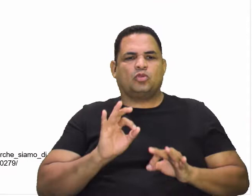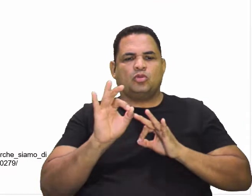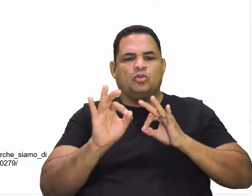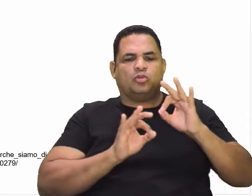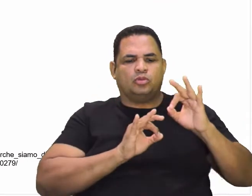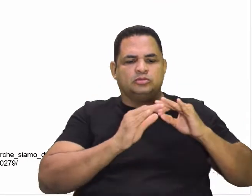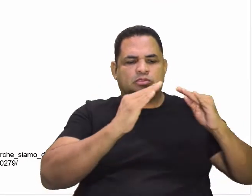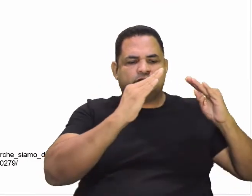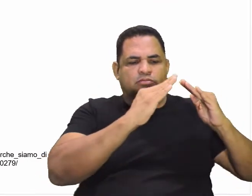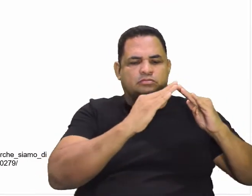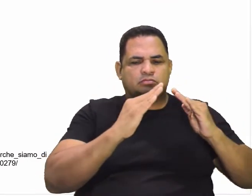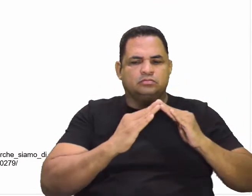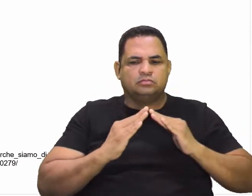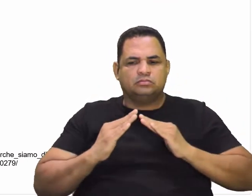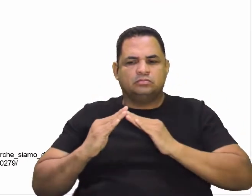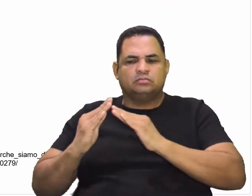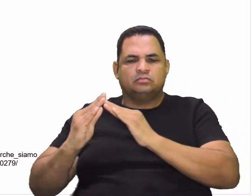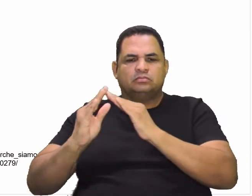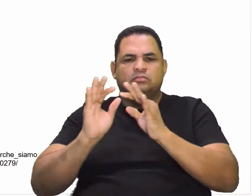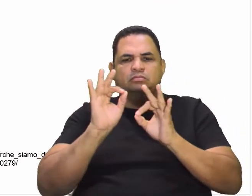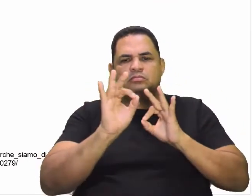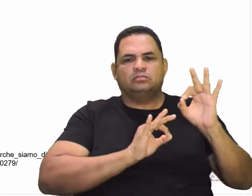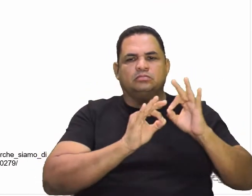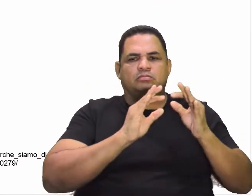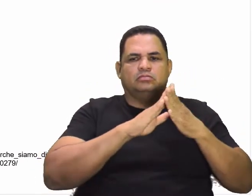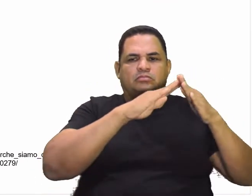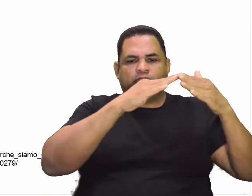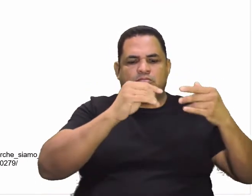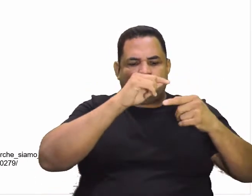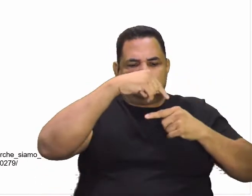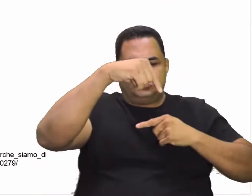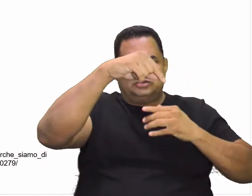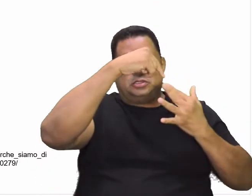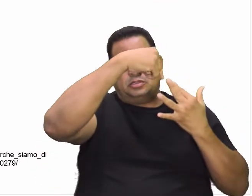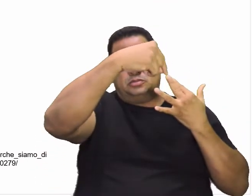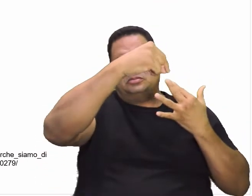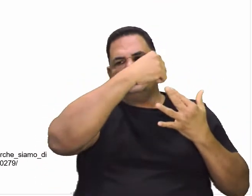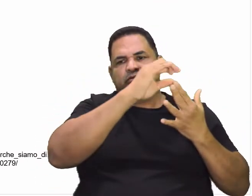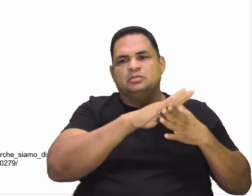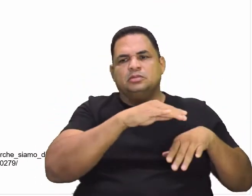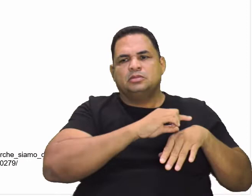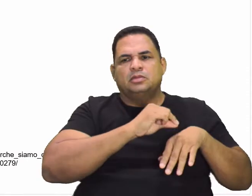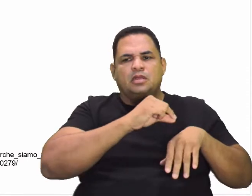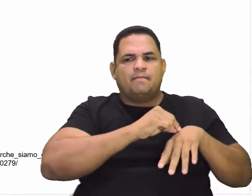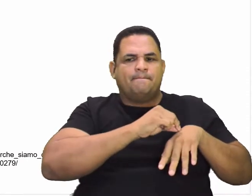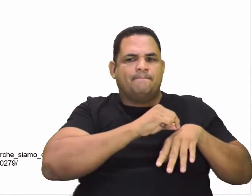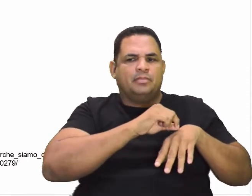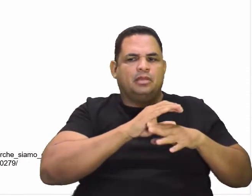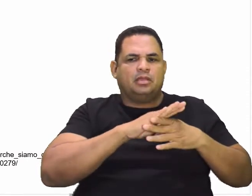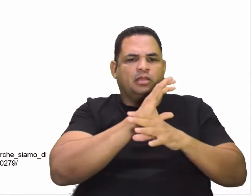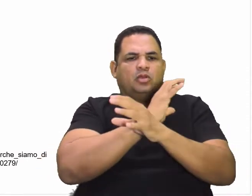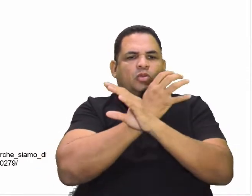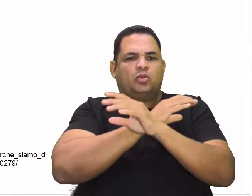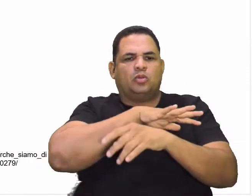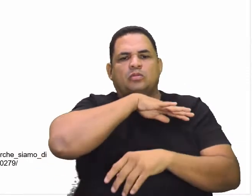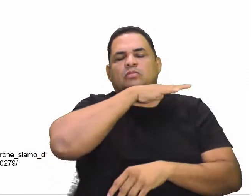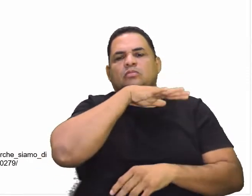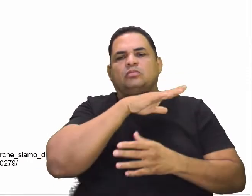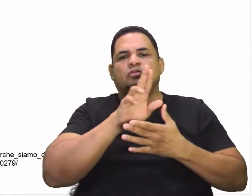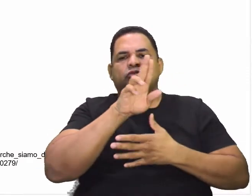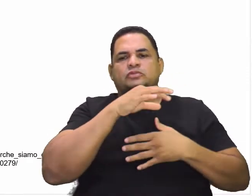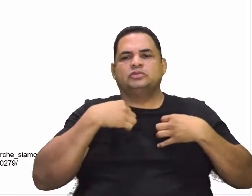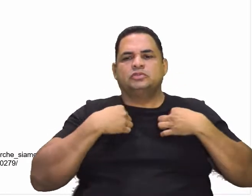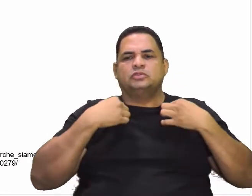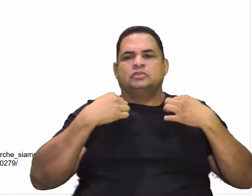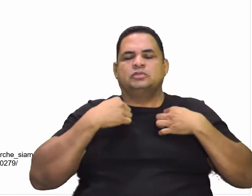Construíam cabanas, esse Homo sapiens já construiu cabanas e tendas com galhos, peles e ossos de animais, e usavam veste